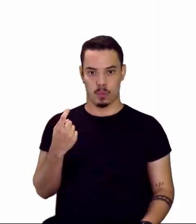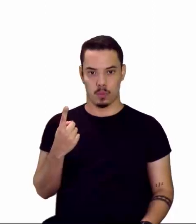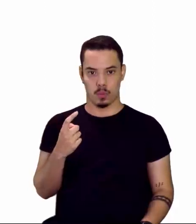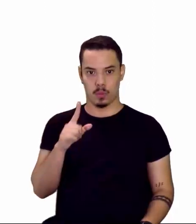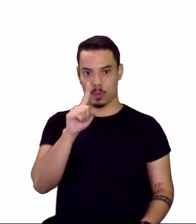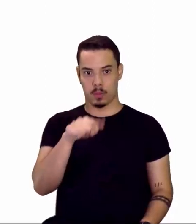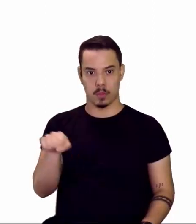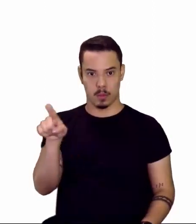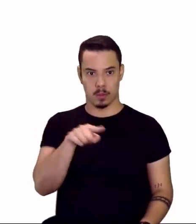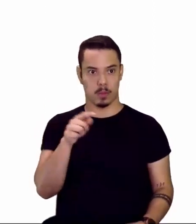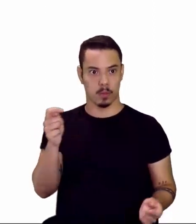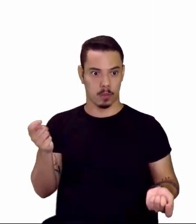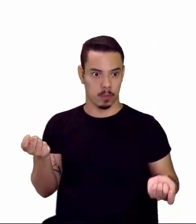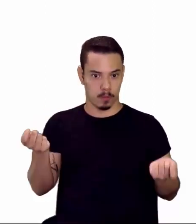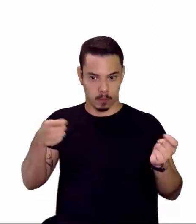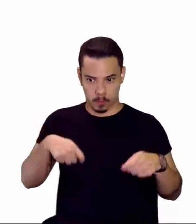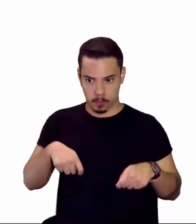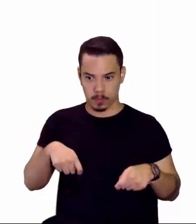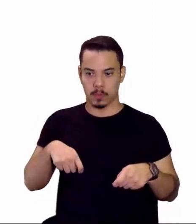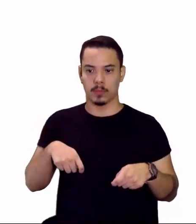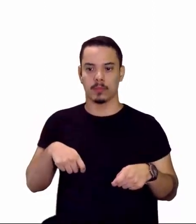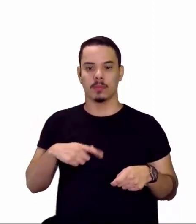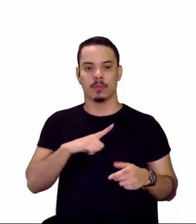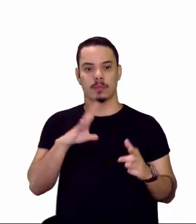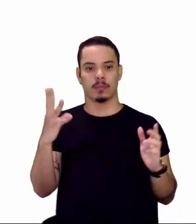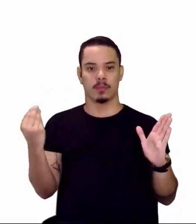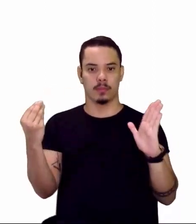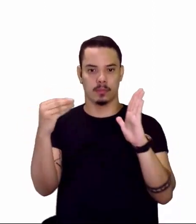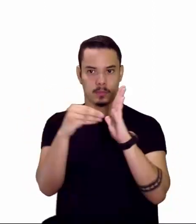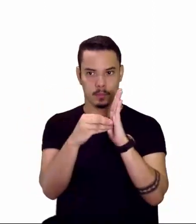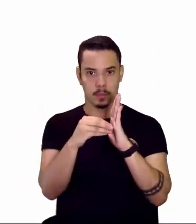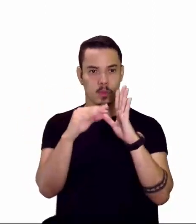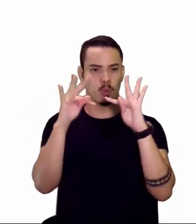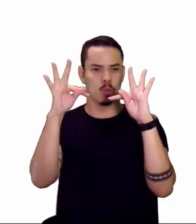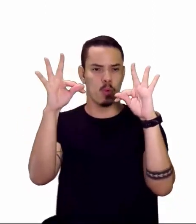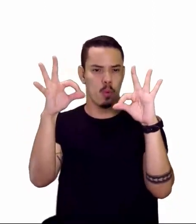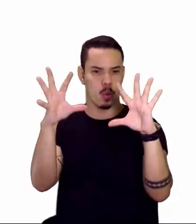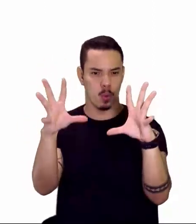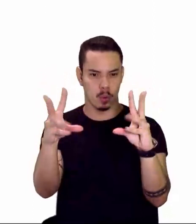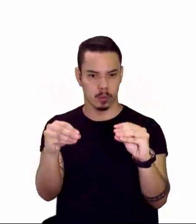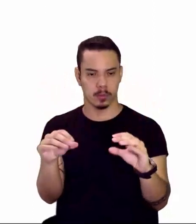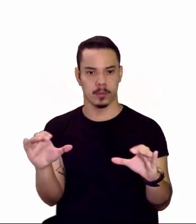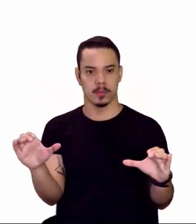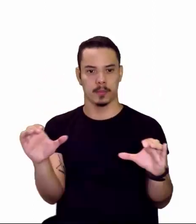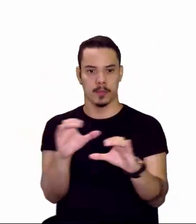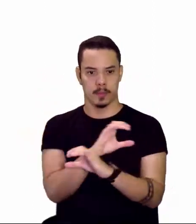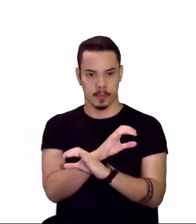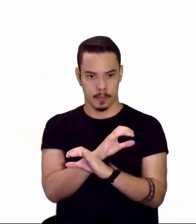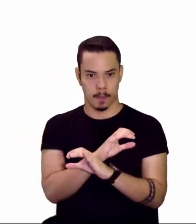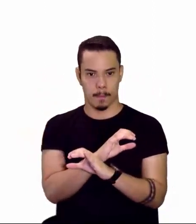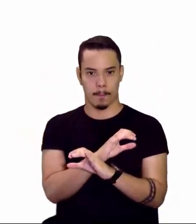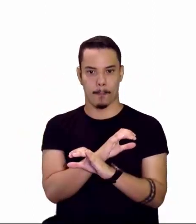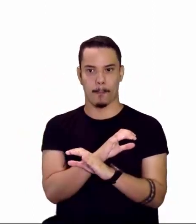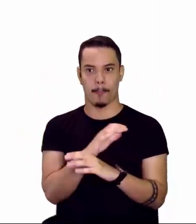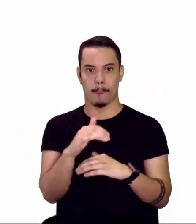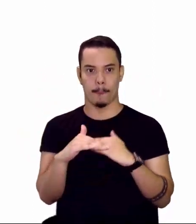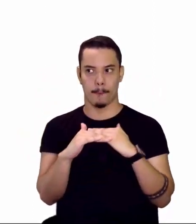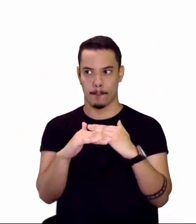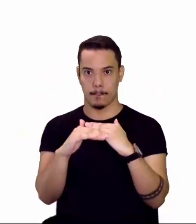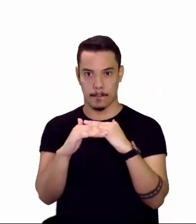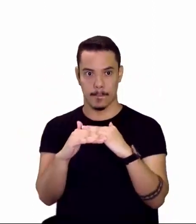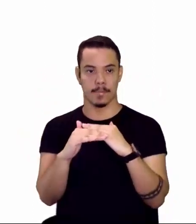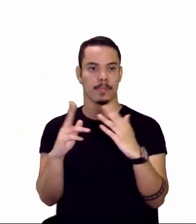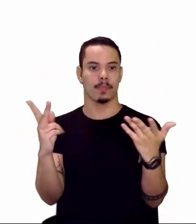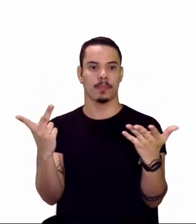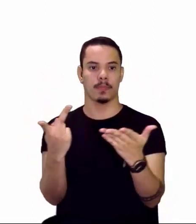opção possível que contém todos os compostos covalentes, onde a estabilização ocorre sem